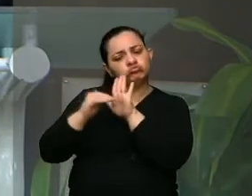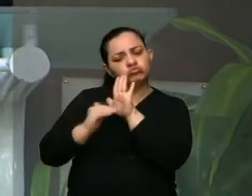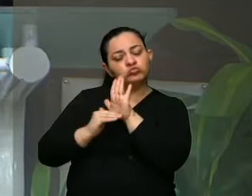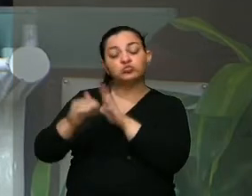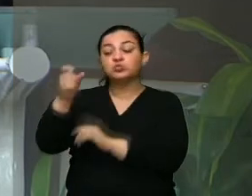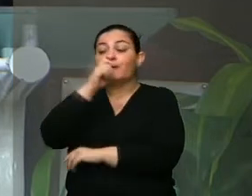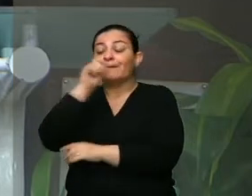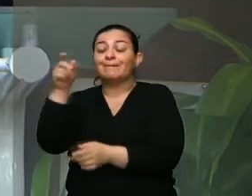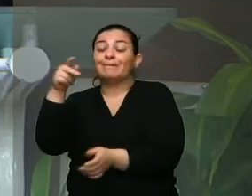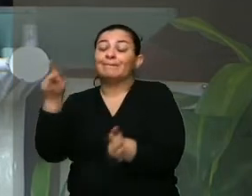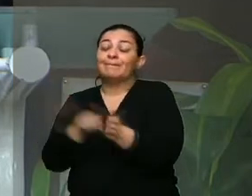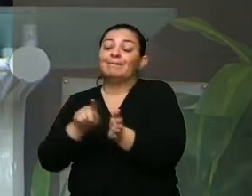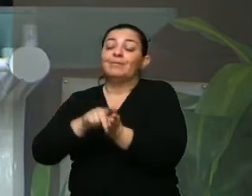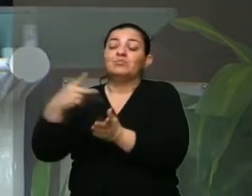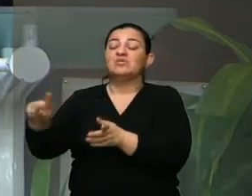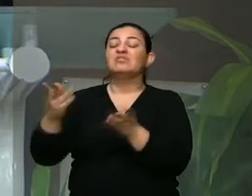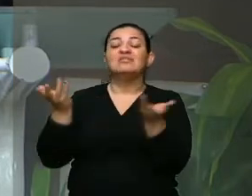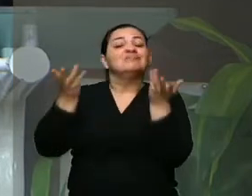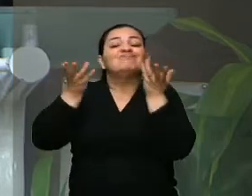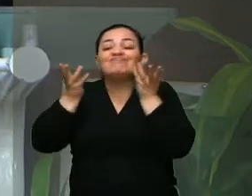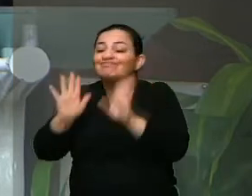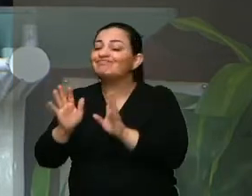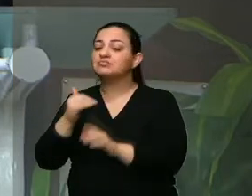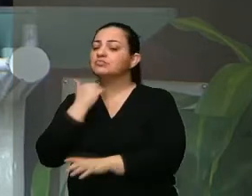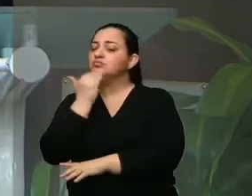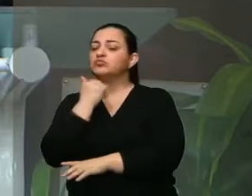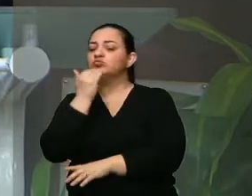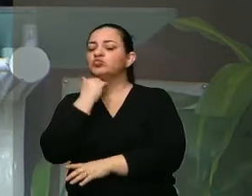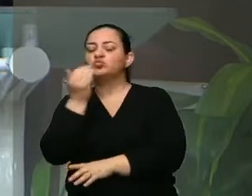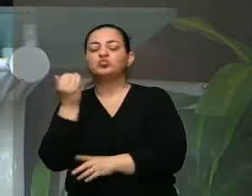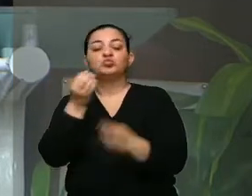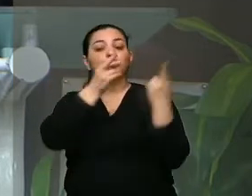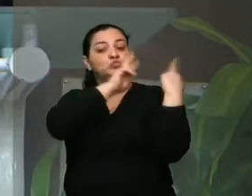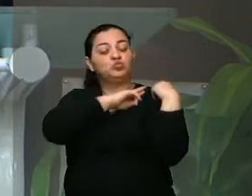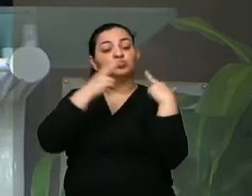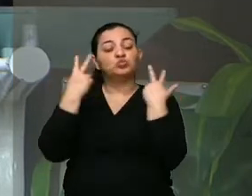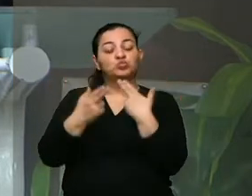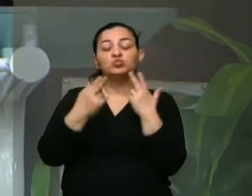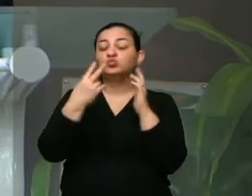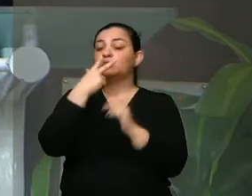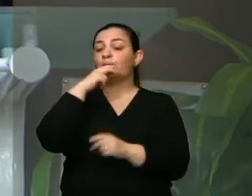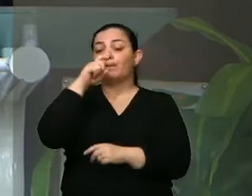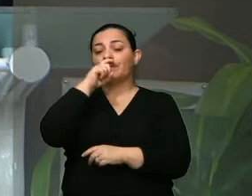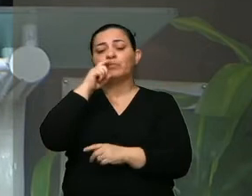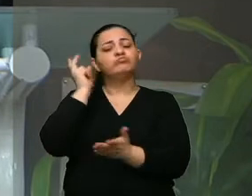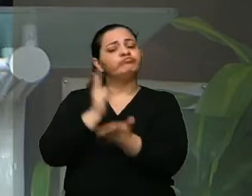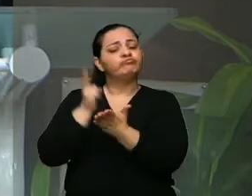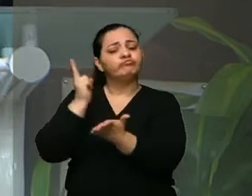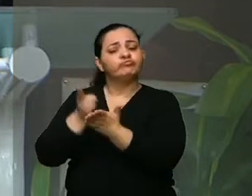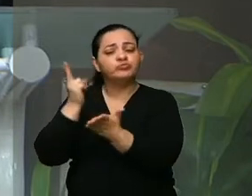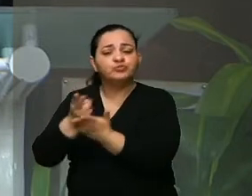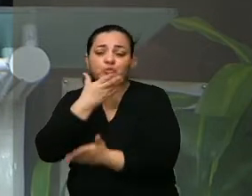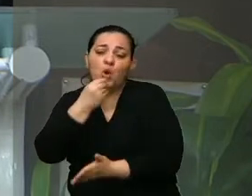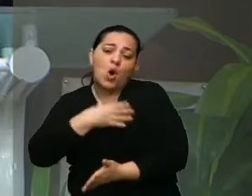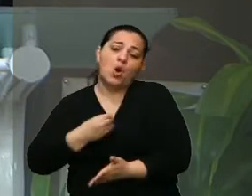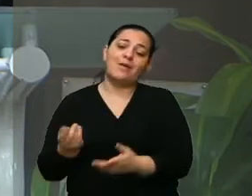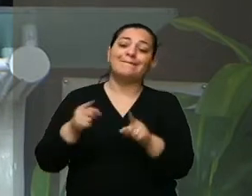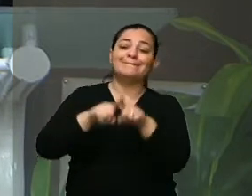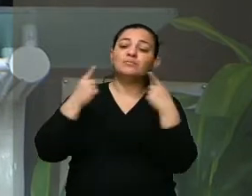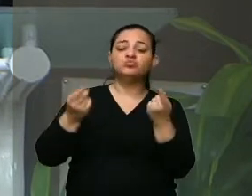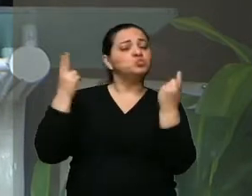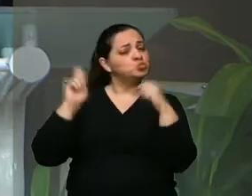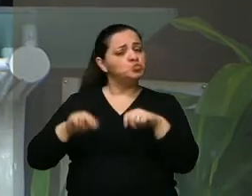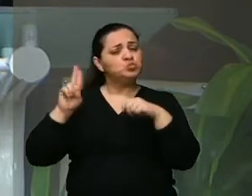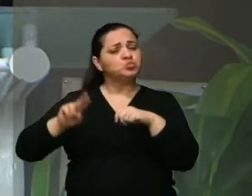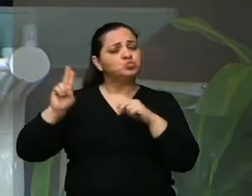ele não tomaria conta dos negócios do pai aquele rapaz sempre foi um filho mas ele nunca tinha nenhuma